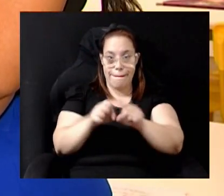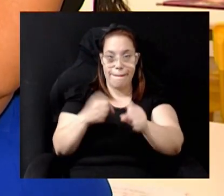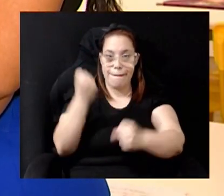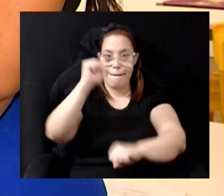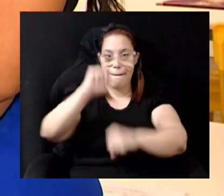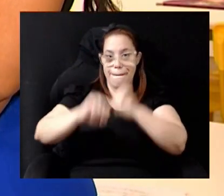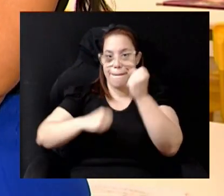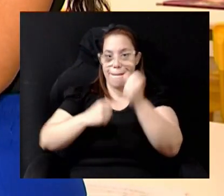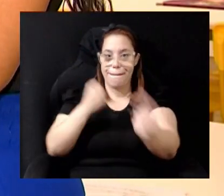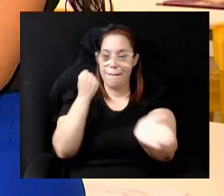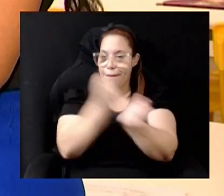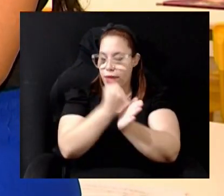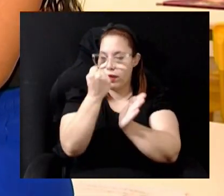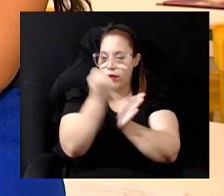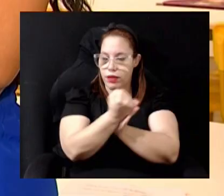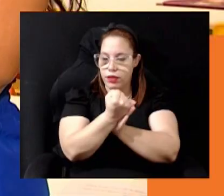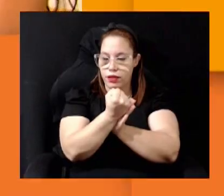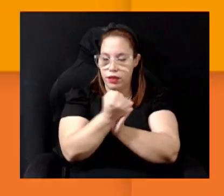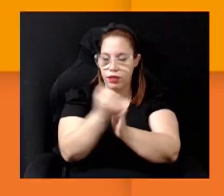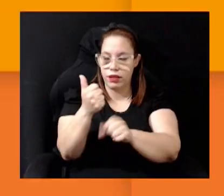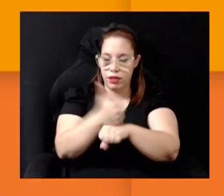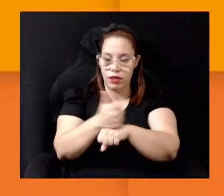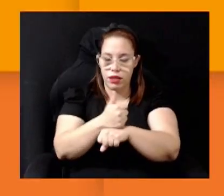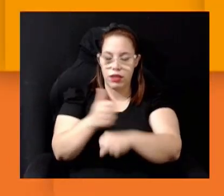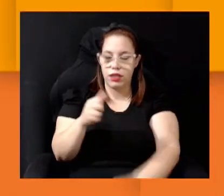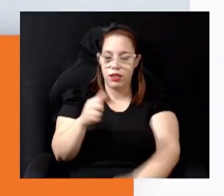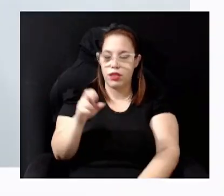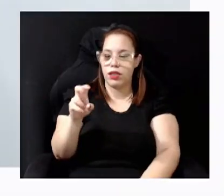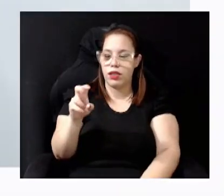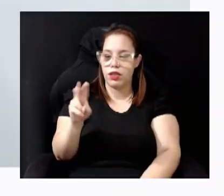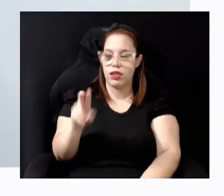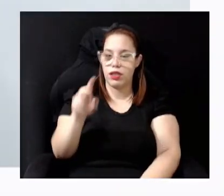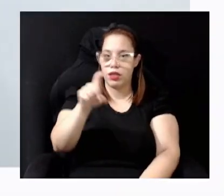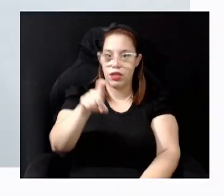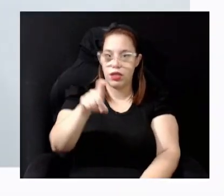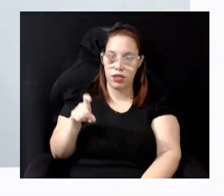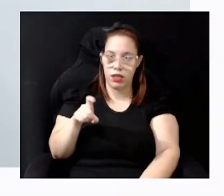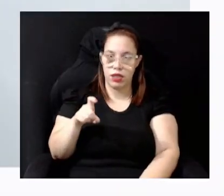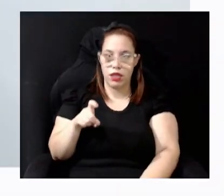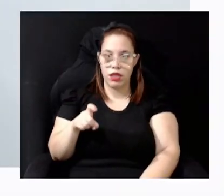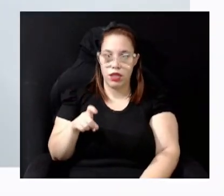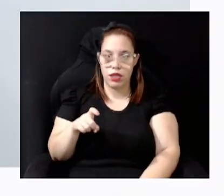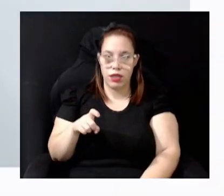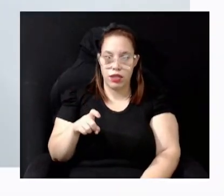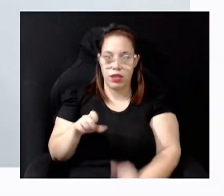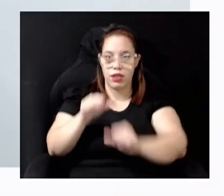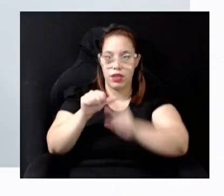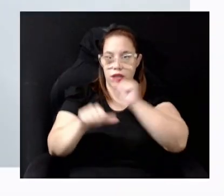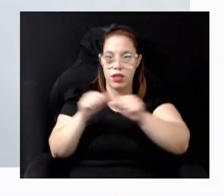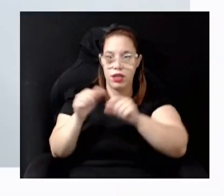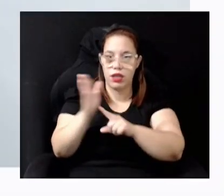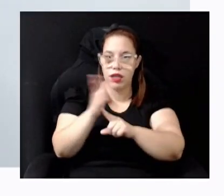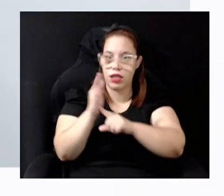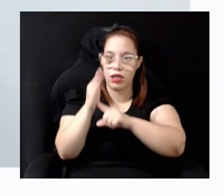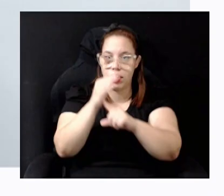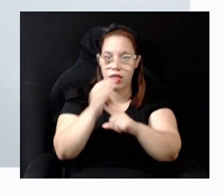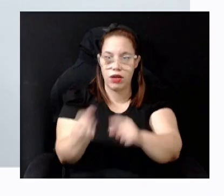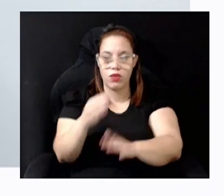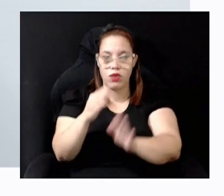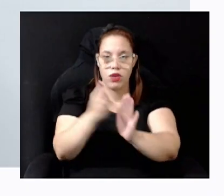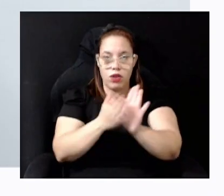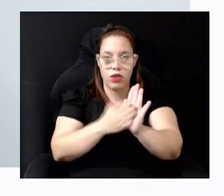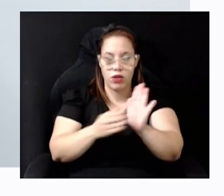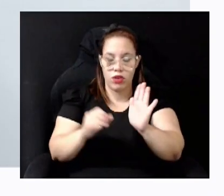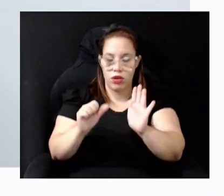contratado profissionais de UX Design, justamente pelo ponto de transformação digital, pelos novos aplicativos que estão sendo criados e tudo